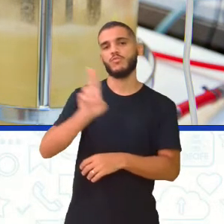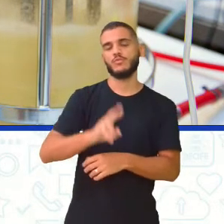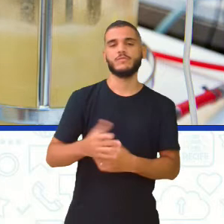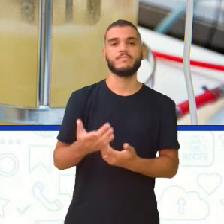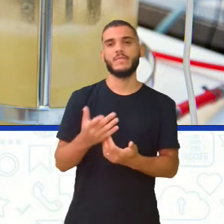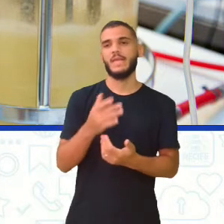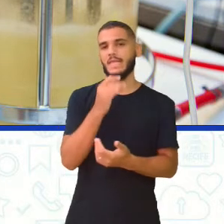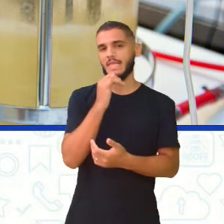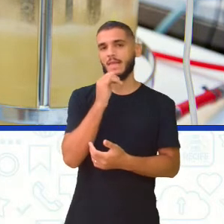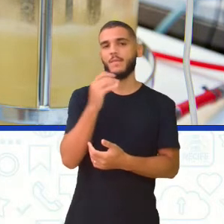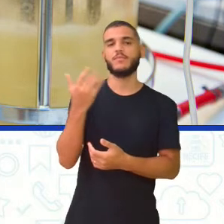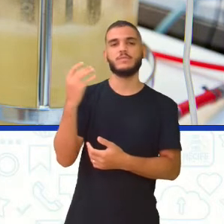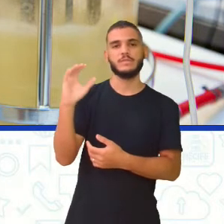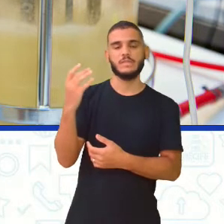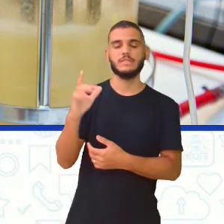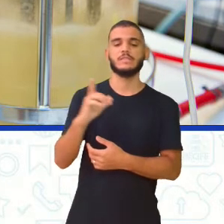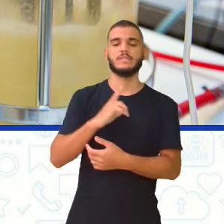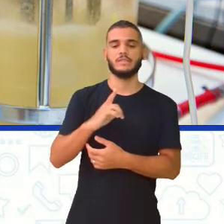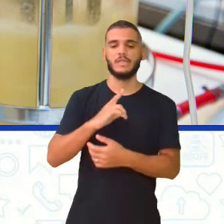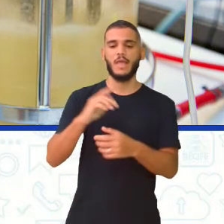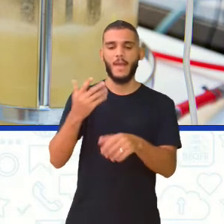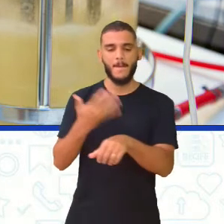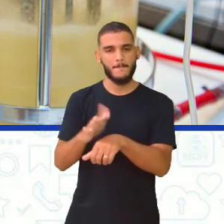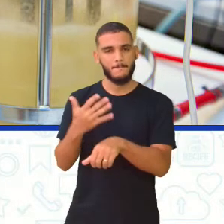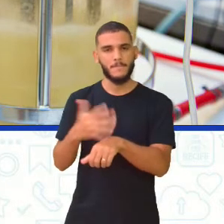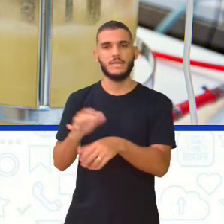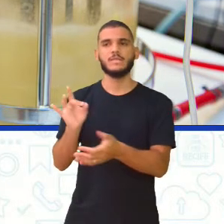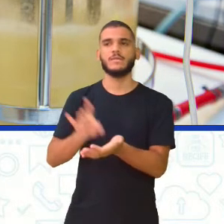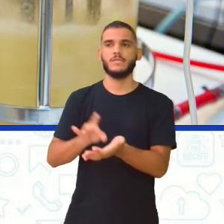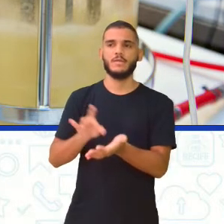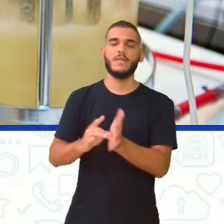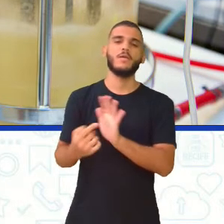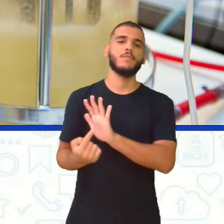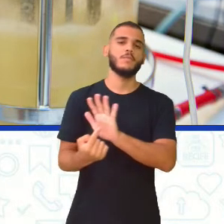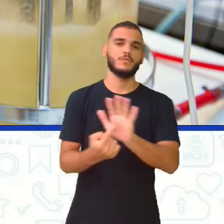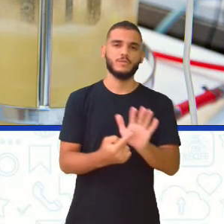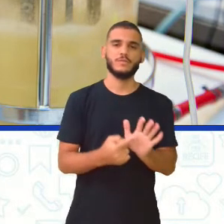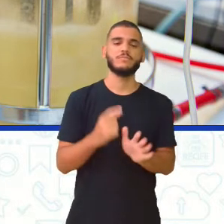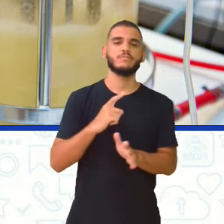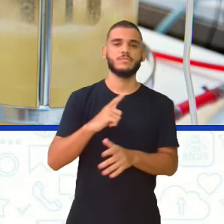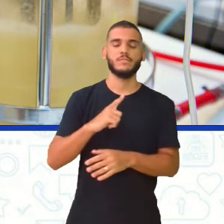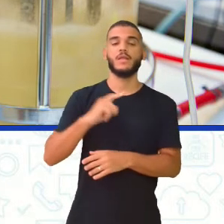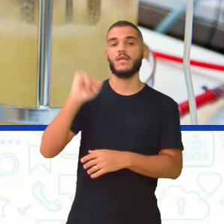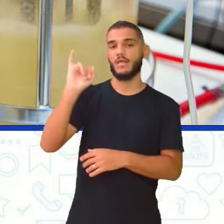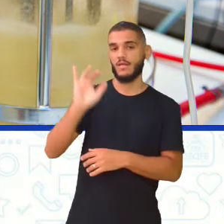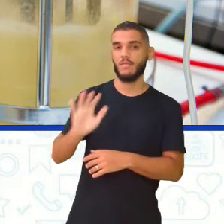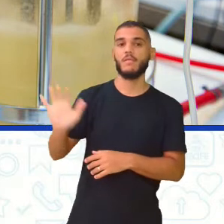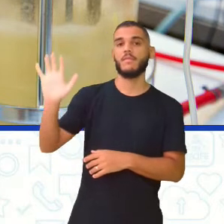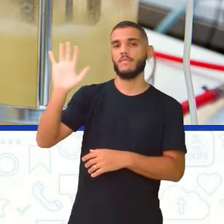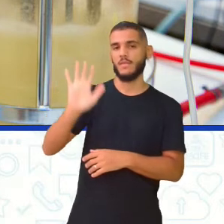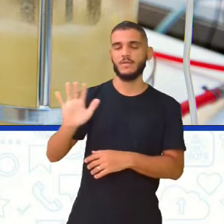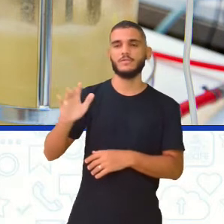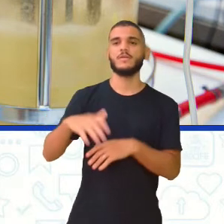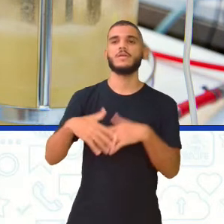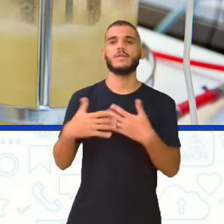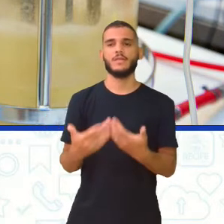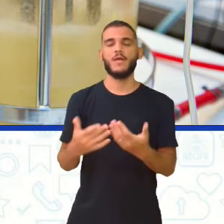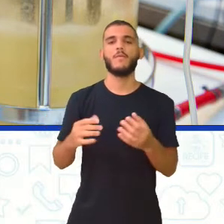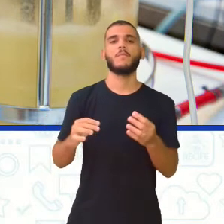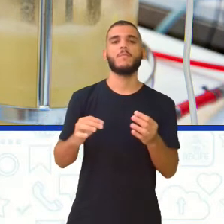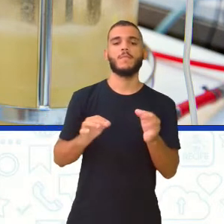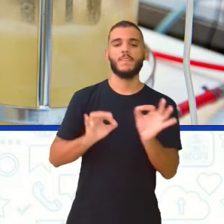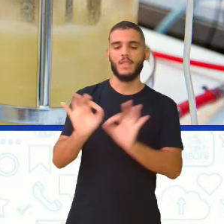cientista colocando realmente a mão na massa, como eu estou trazendo para vocês através dessa imagem. E aí, essa manipulação